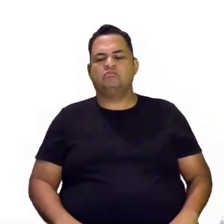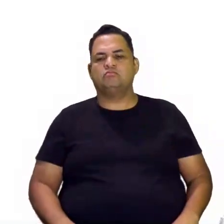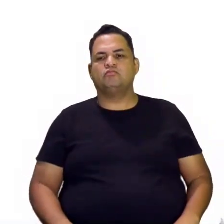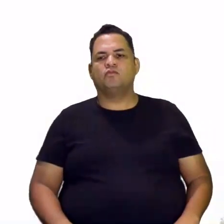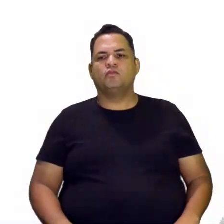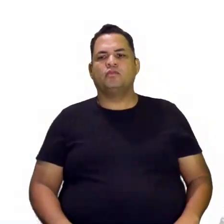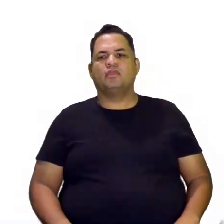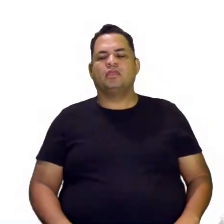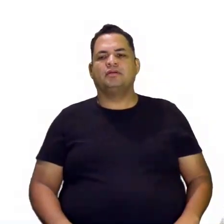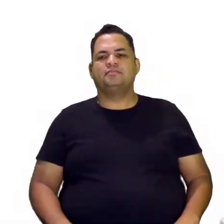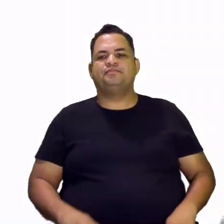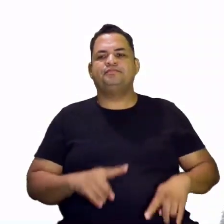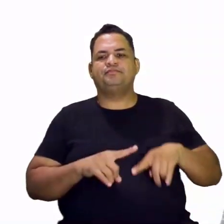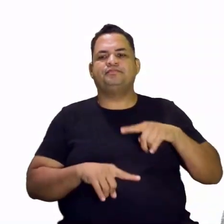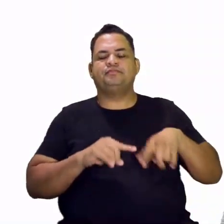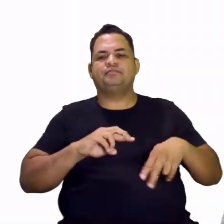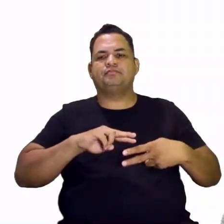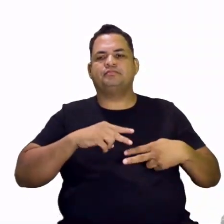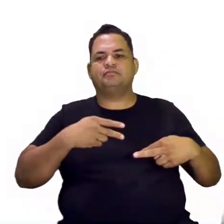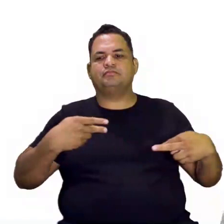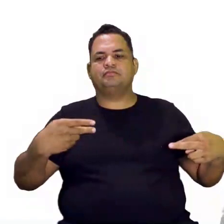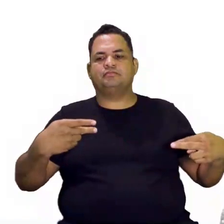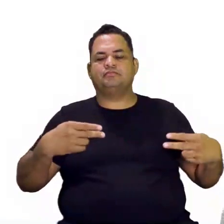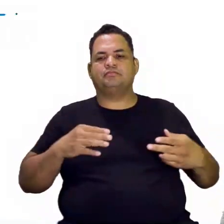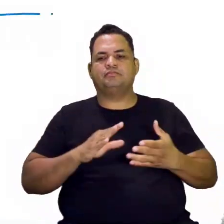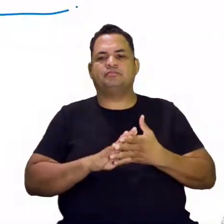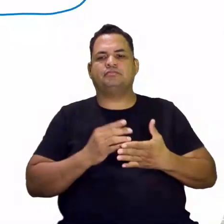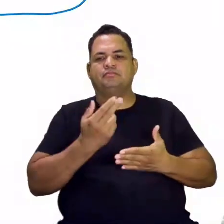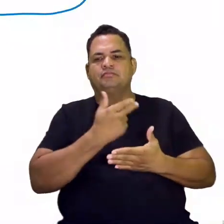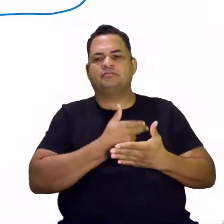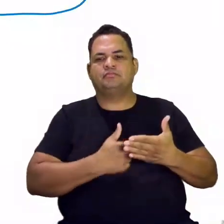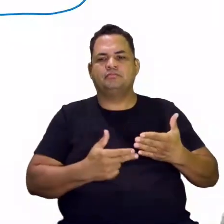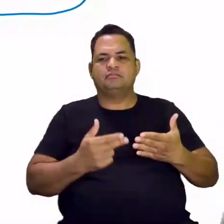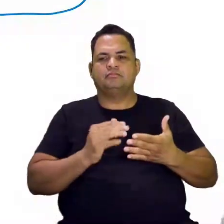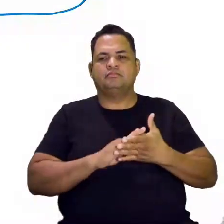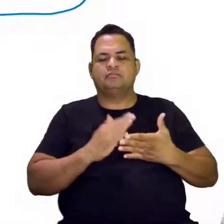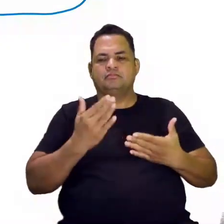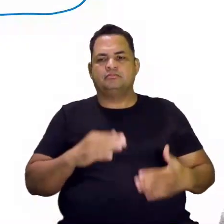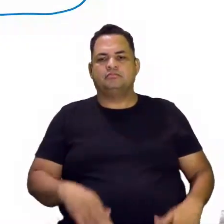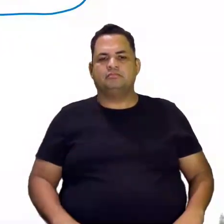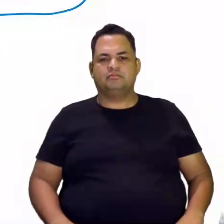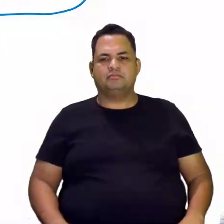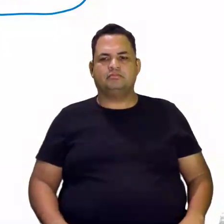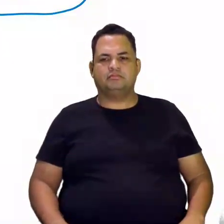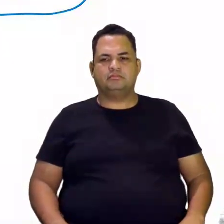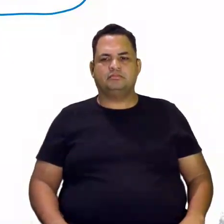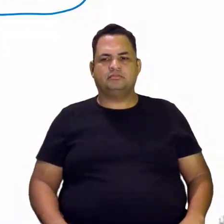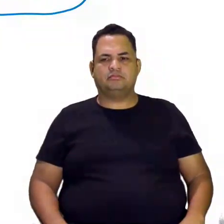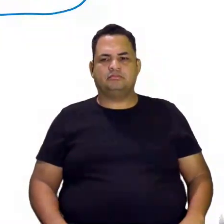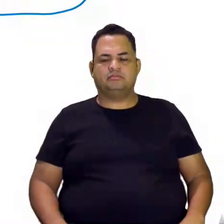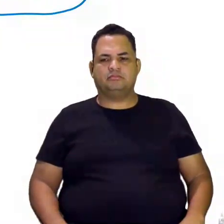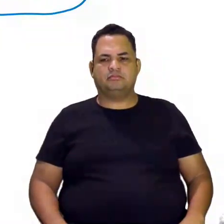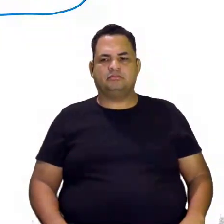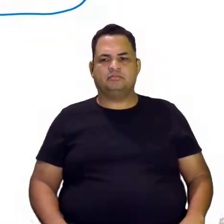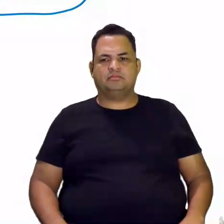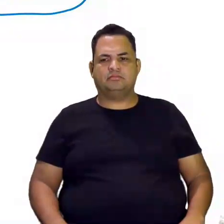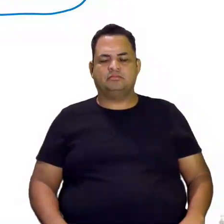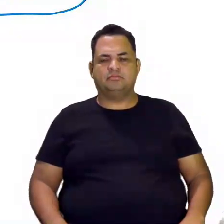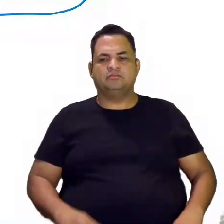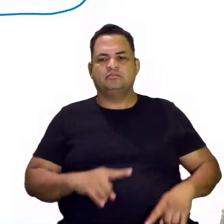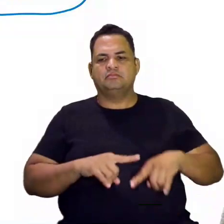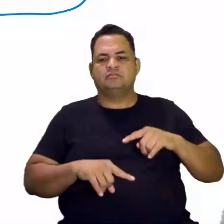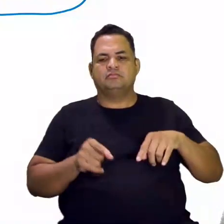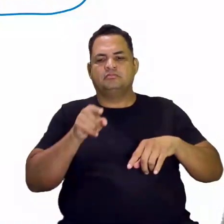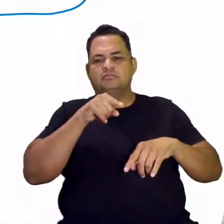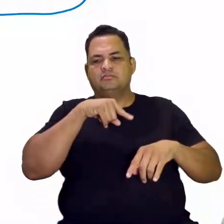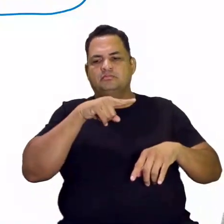tá? O material genético, lembra lá do desenho da bactéria, né? Aí o material genético estava lá disperso. Ela